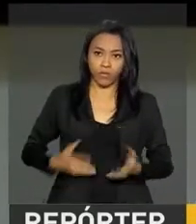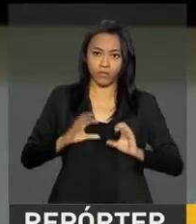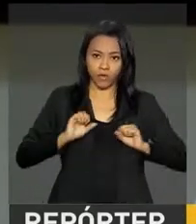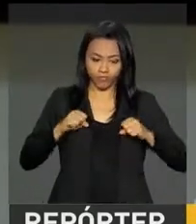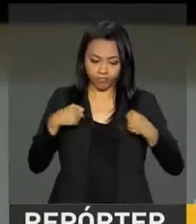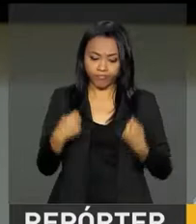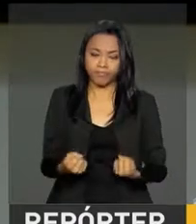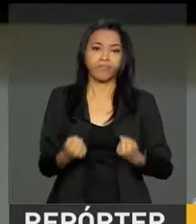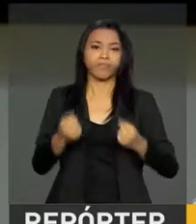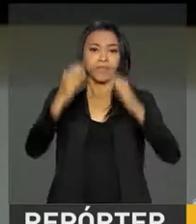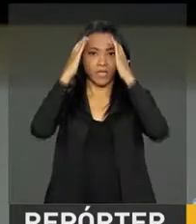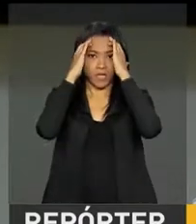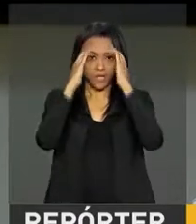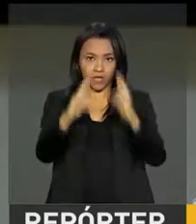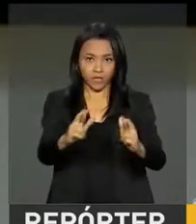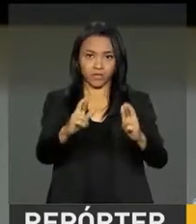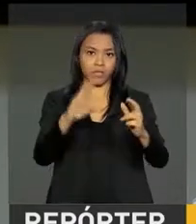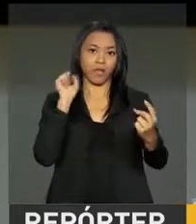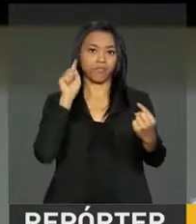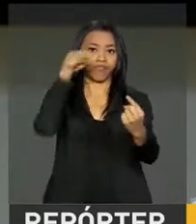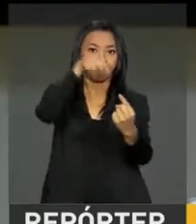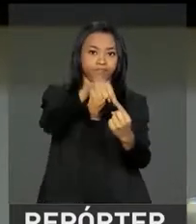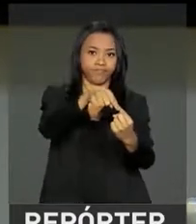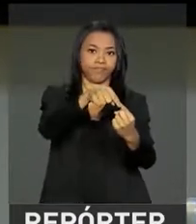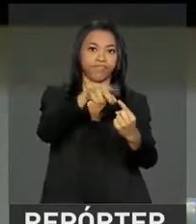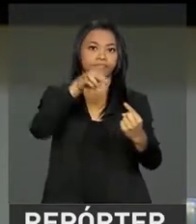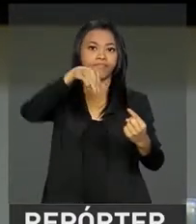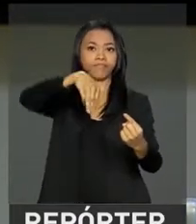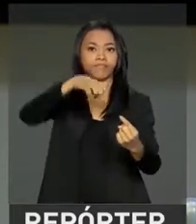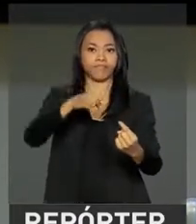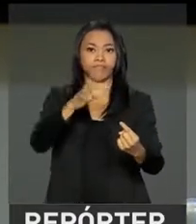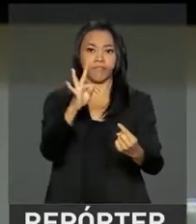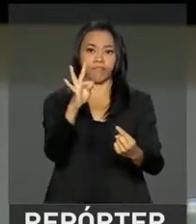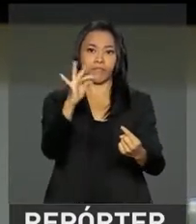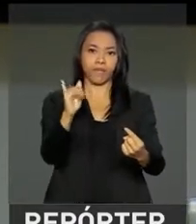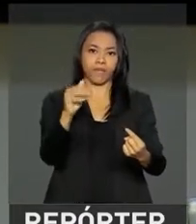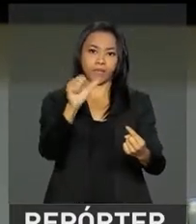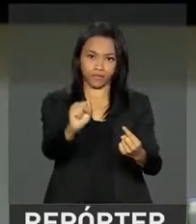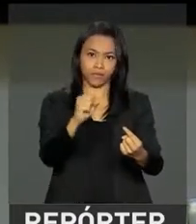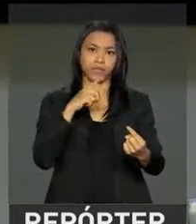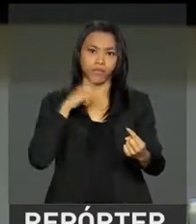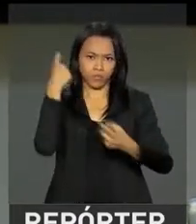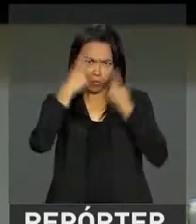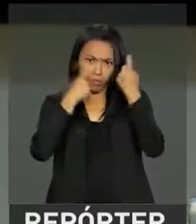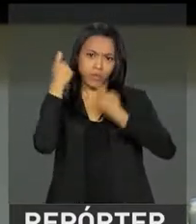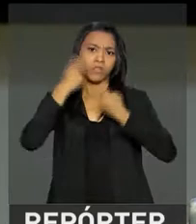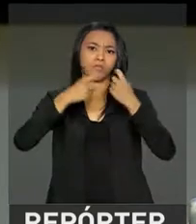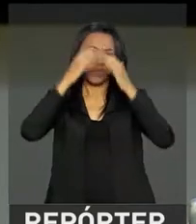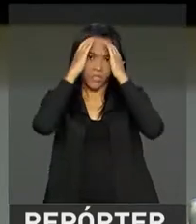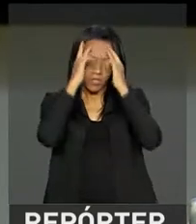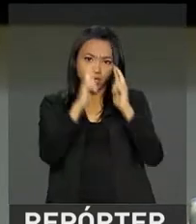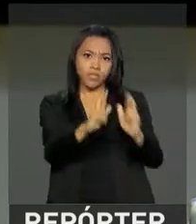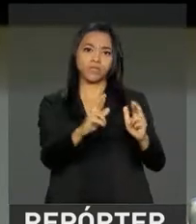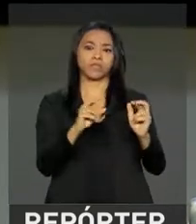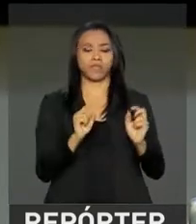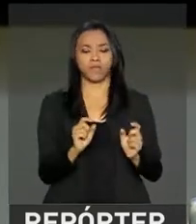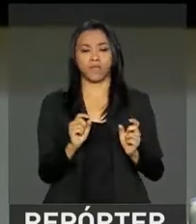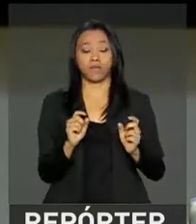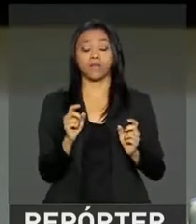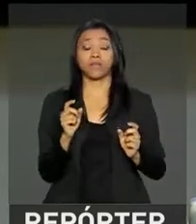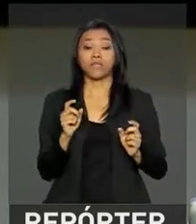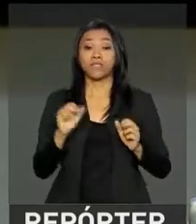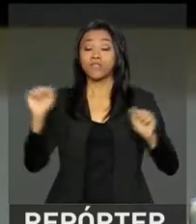em cumprir as metas. Nós temos uma preocupação em cumprir com as metas e da forma